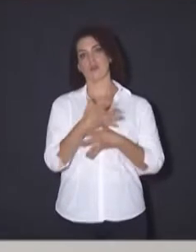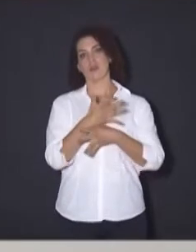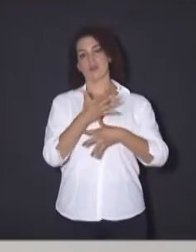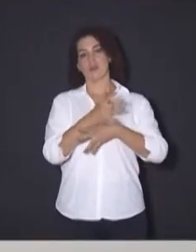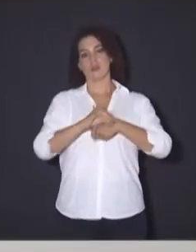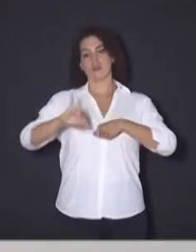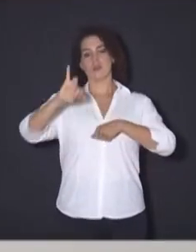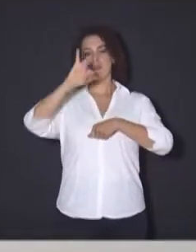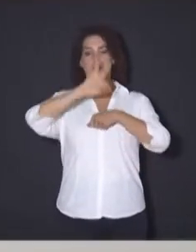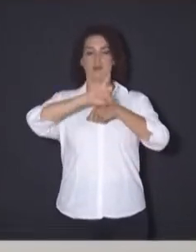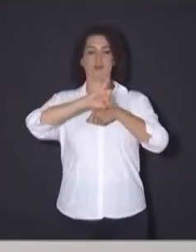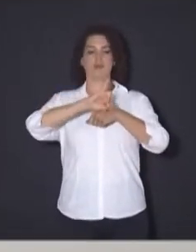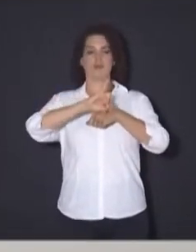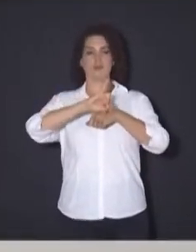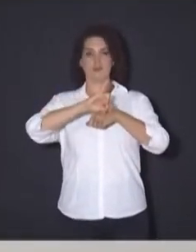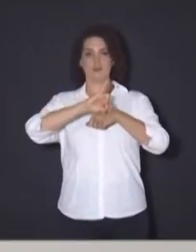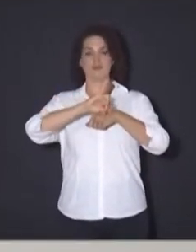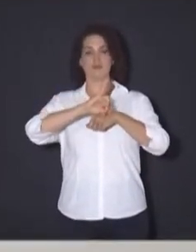metropolitanas